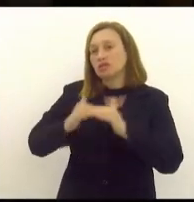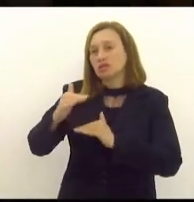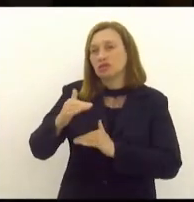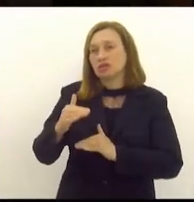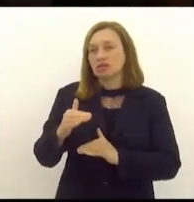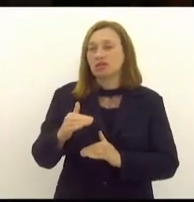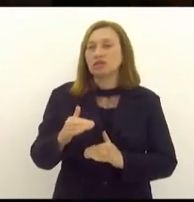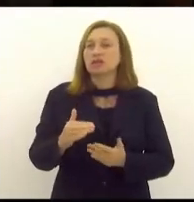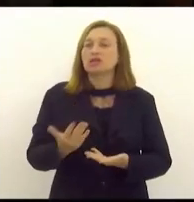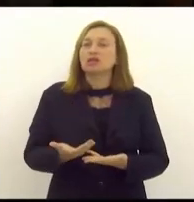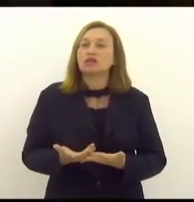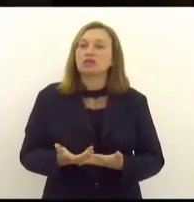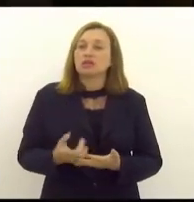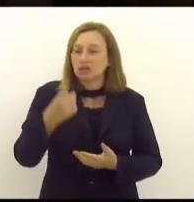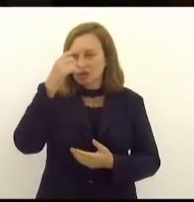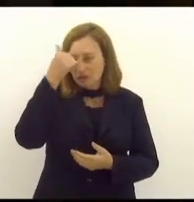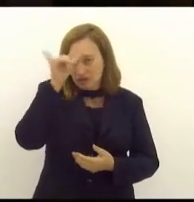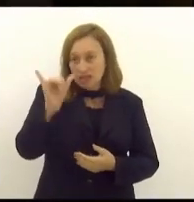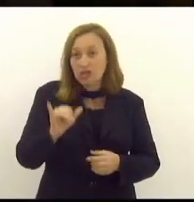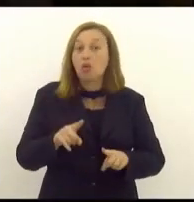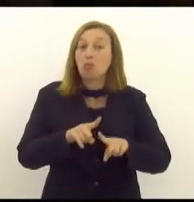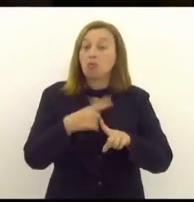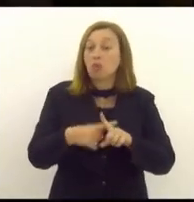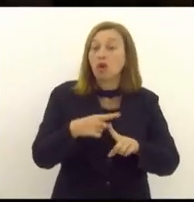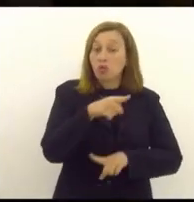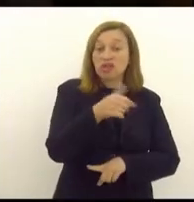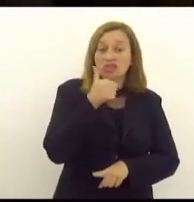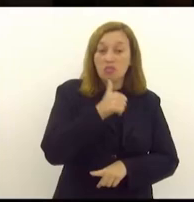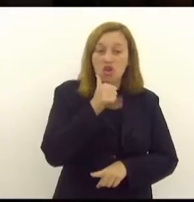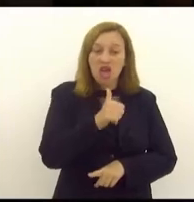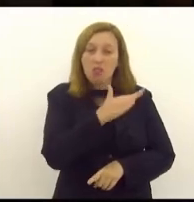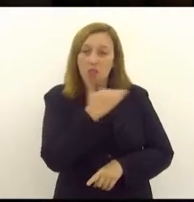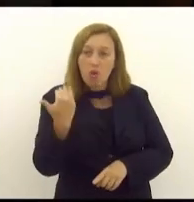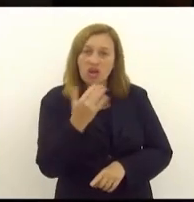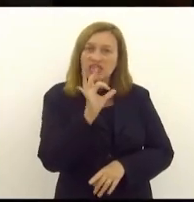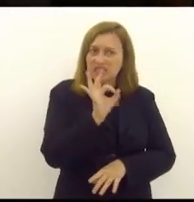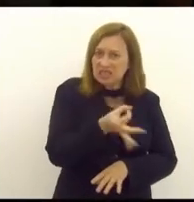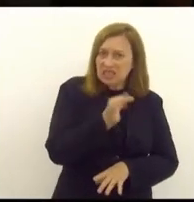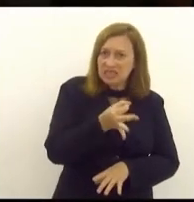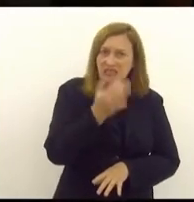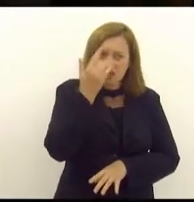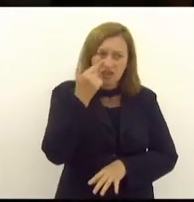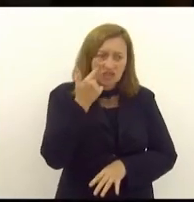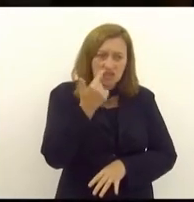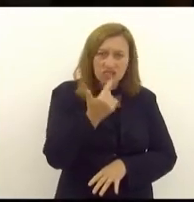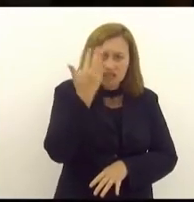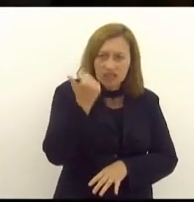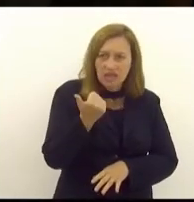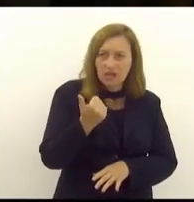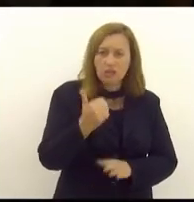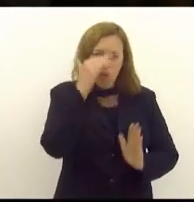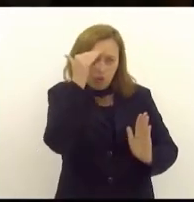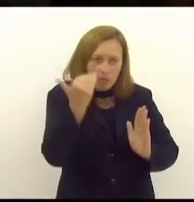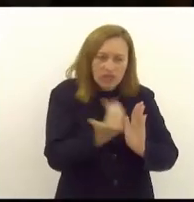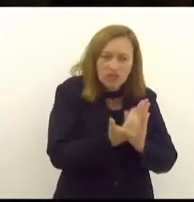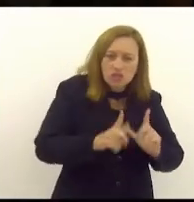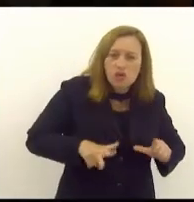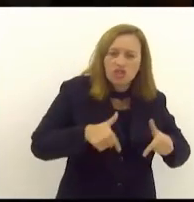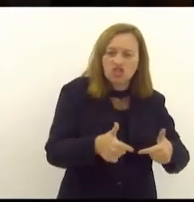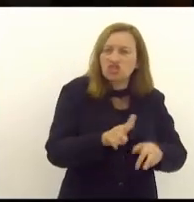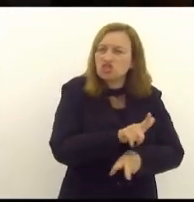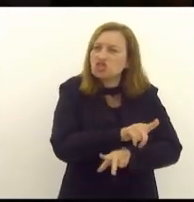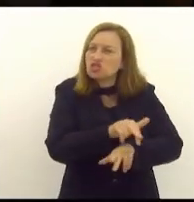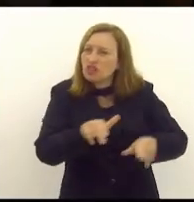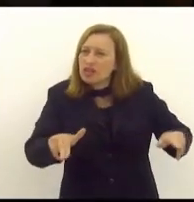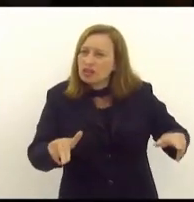mulher é assassinada porque é óbvio a gente sabe violência contra a mulher ela obedece uma série de ações desde